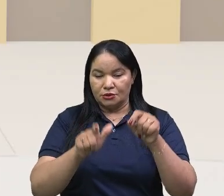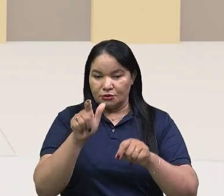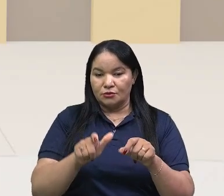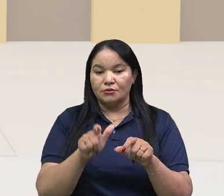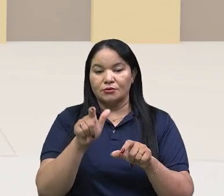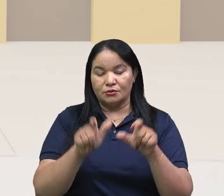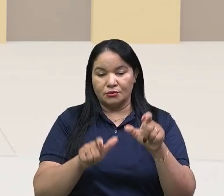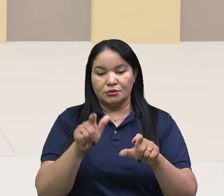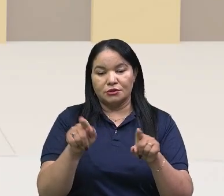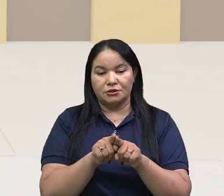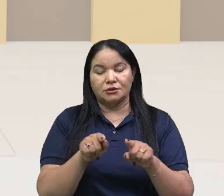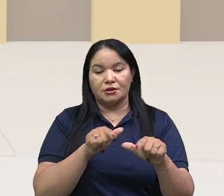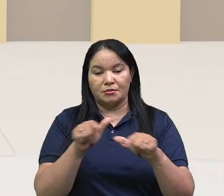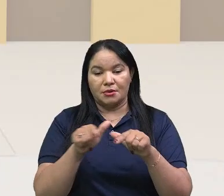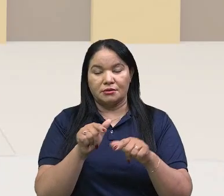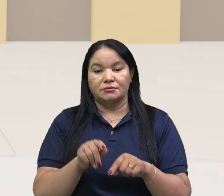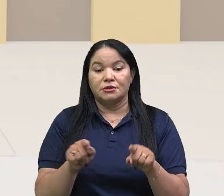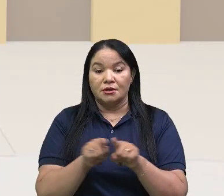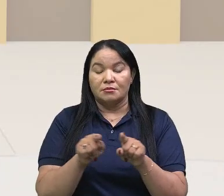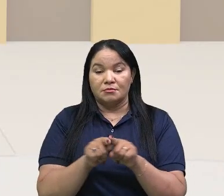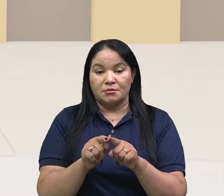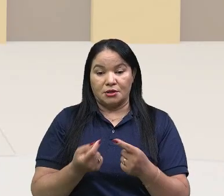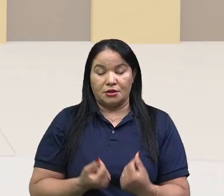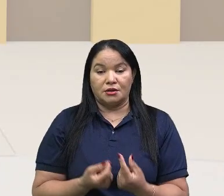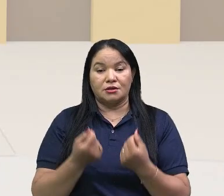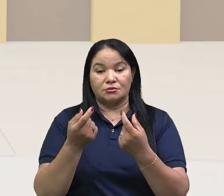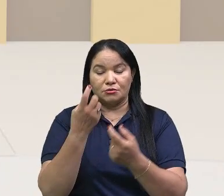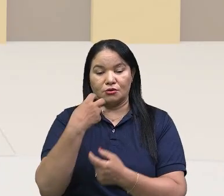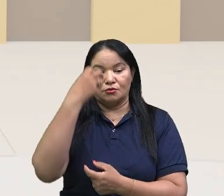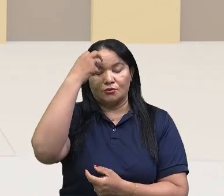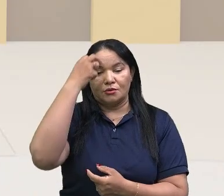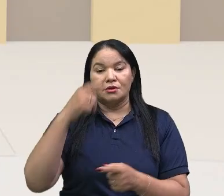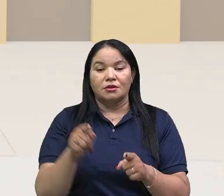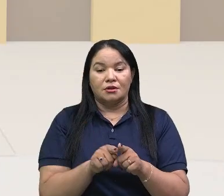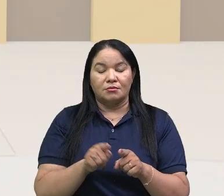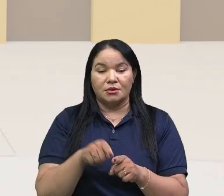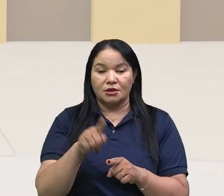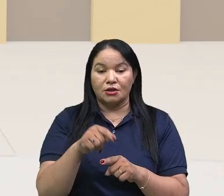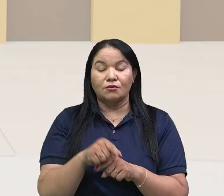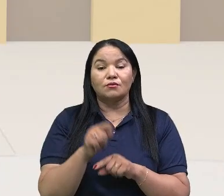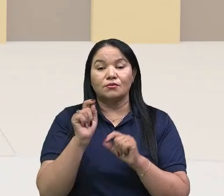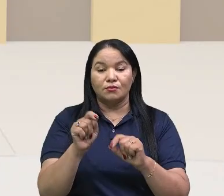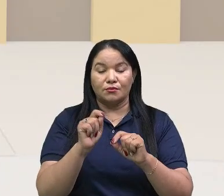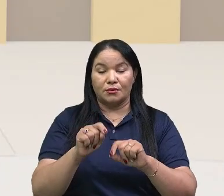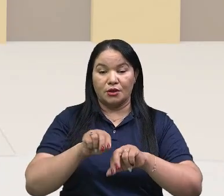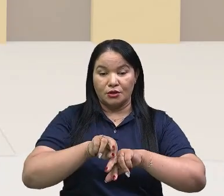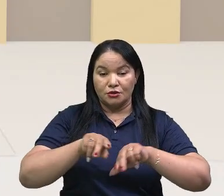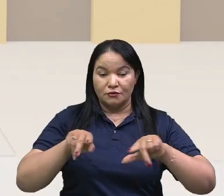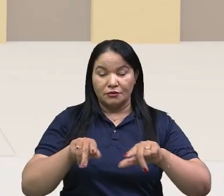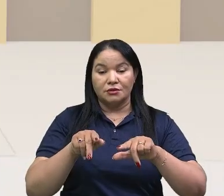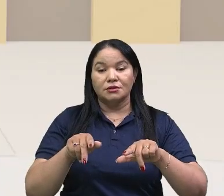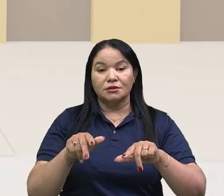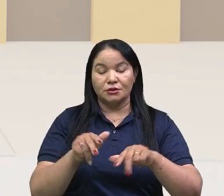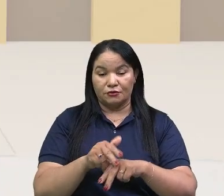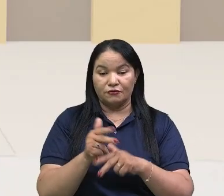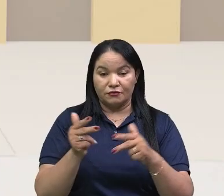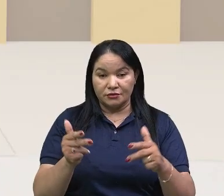O enriquecimento cultural também vai ser um dos fatores onde a diversidade, gente, ela acaba expressando